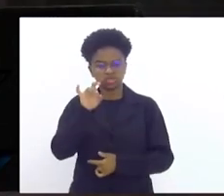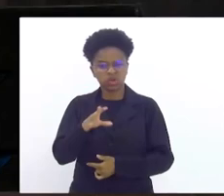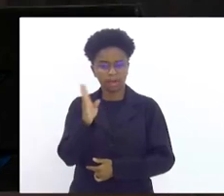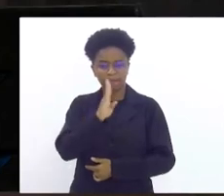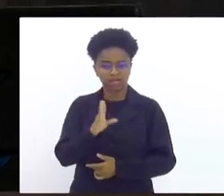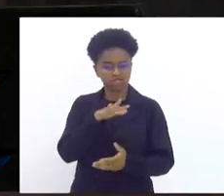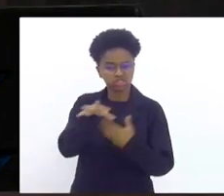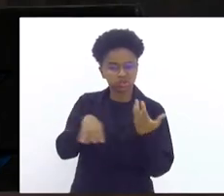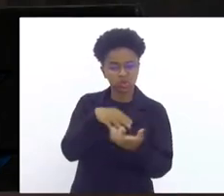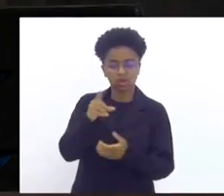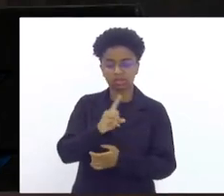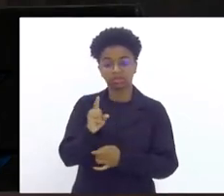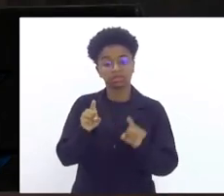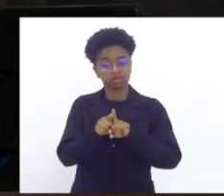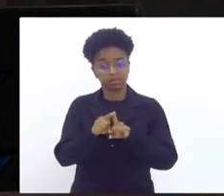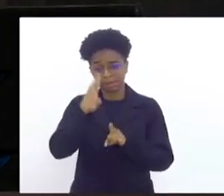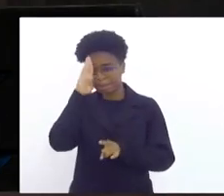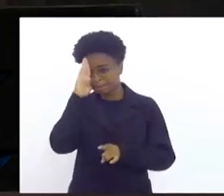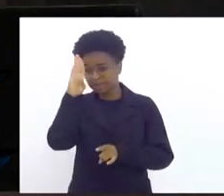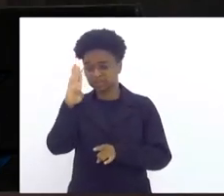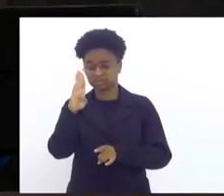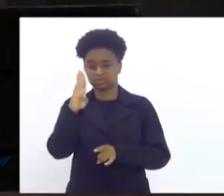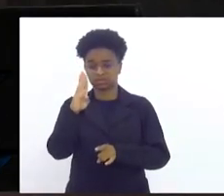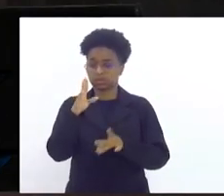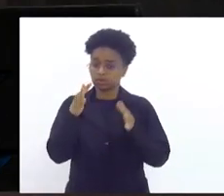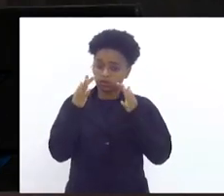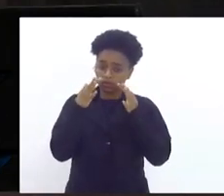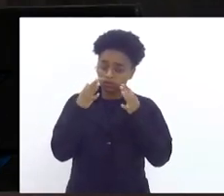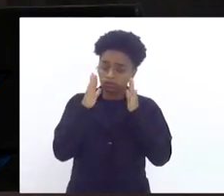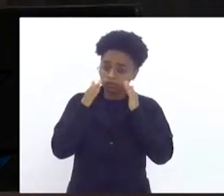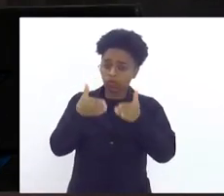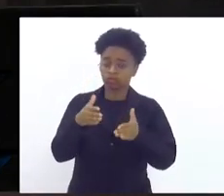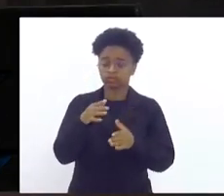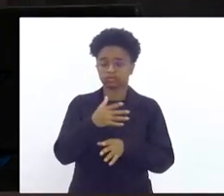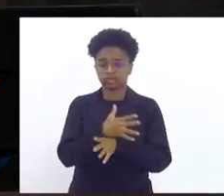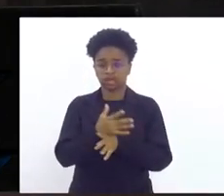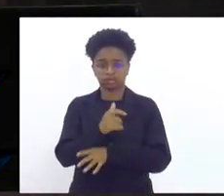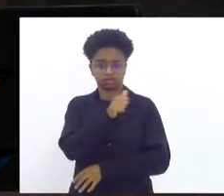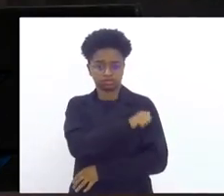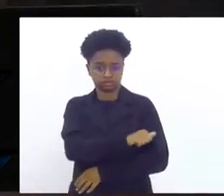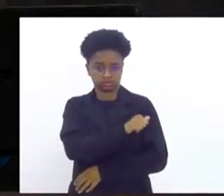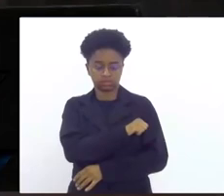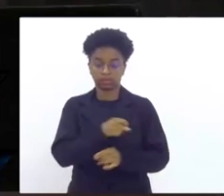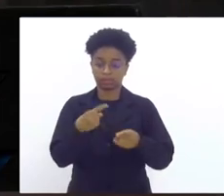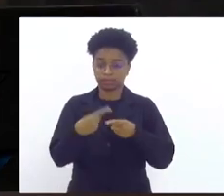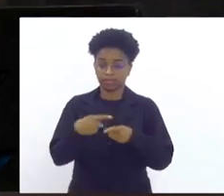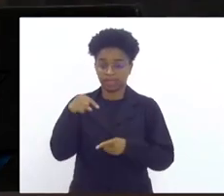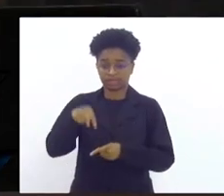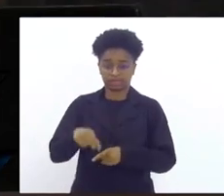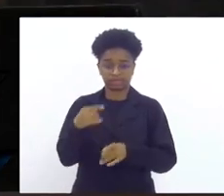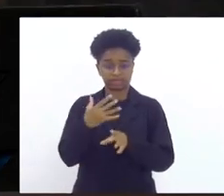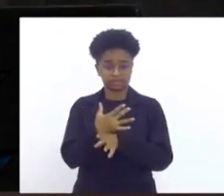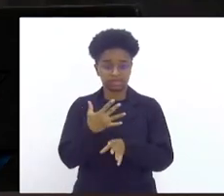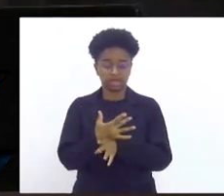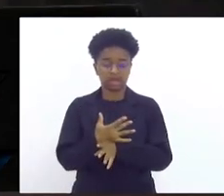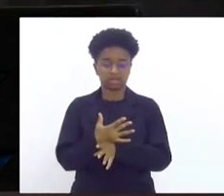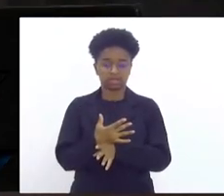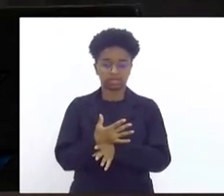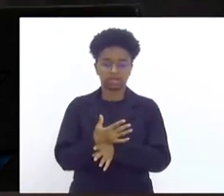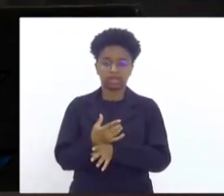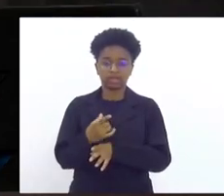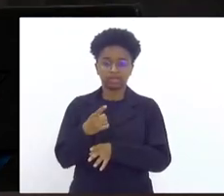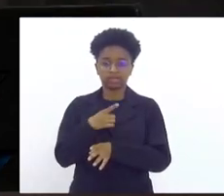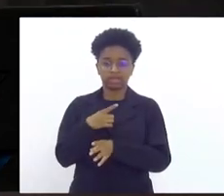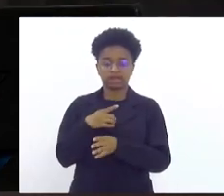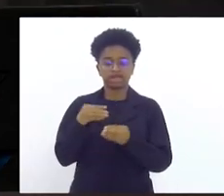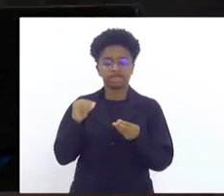ao caos mas sobretudo e quero meter a cidade do Rio de Janeiro uma cidade a Mercedes